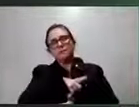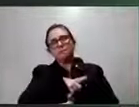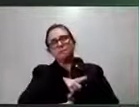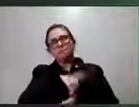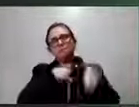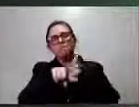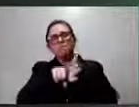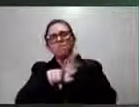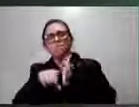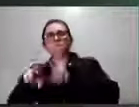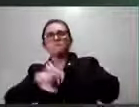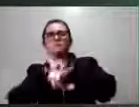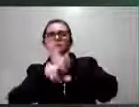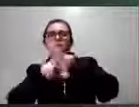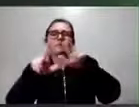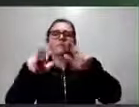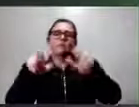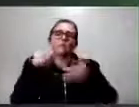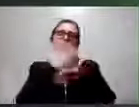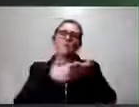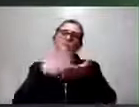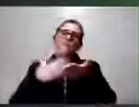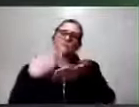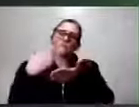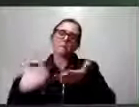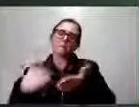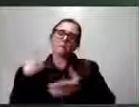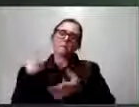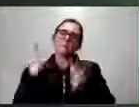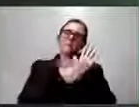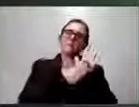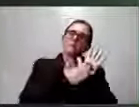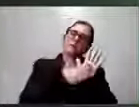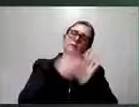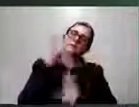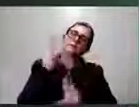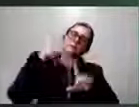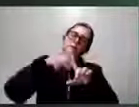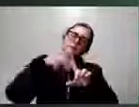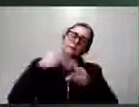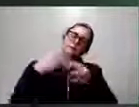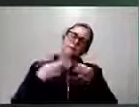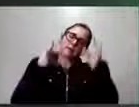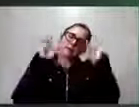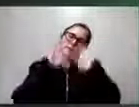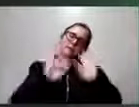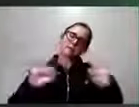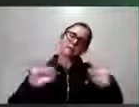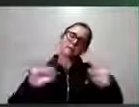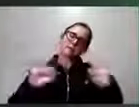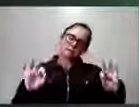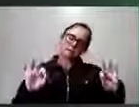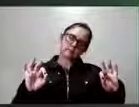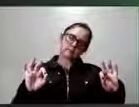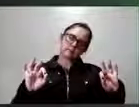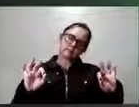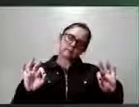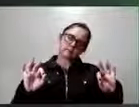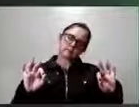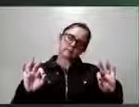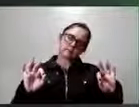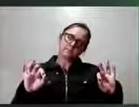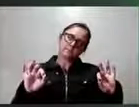em diferentes partes dessa região. Temos uma proposta de 3 tipos de técnicas muito simples na articulação temporomandibular,